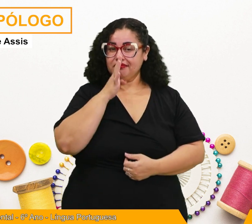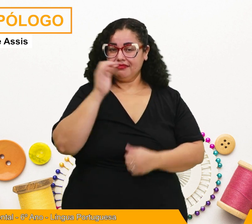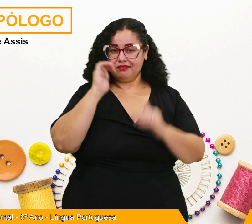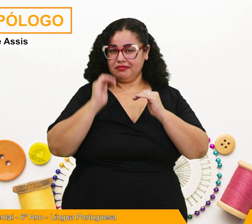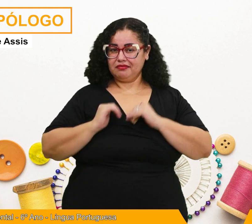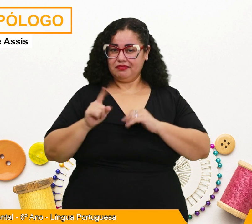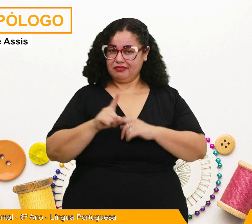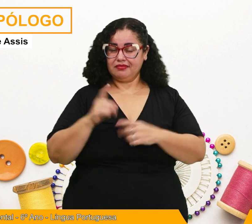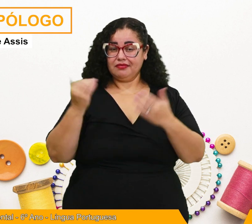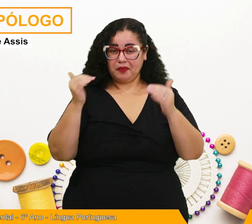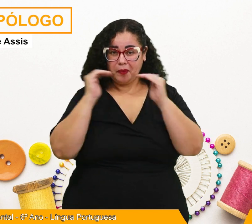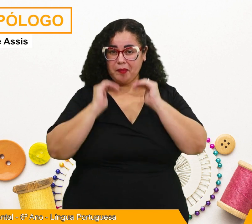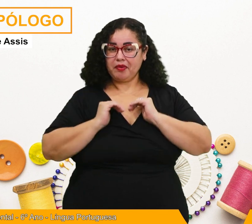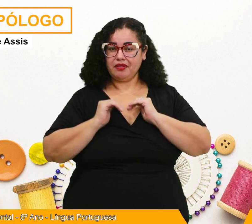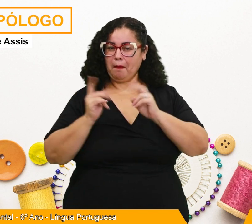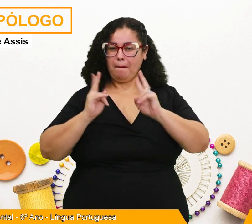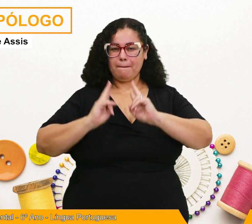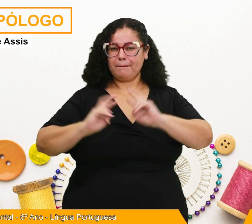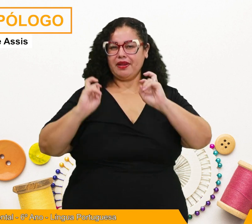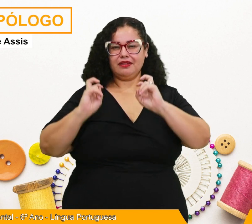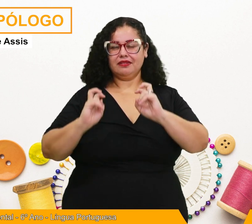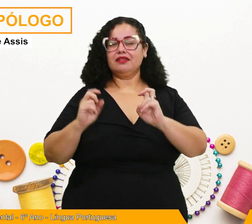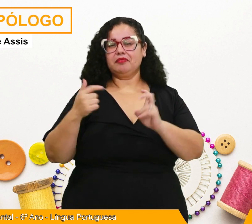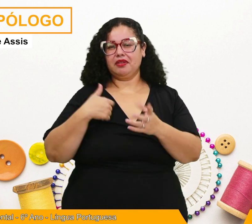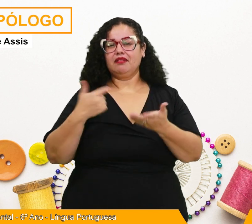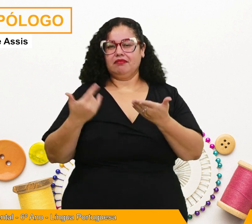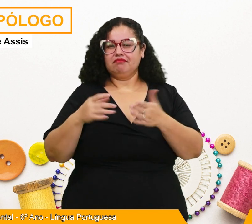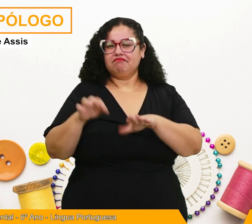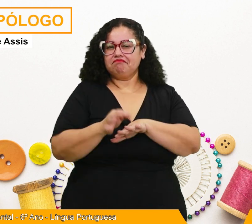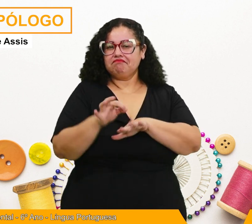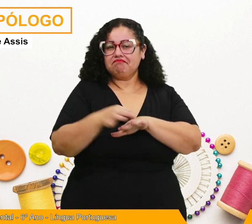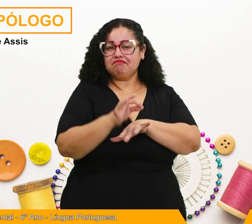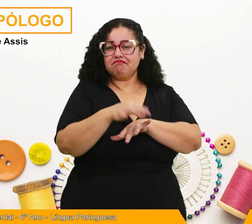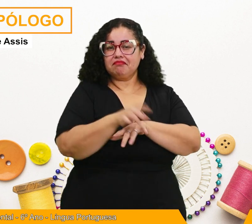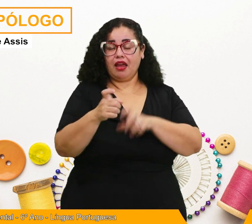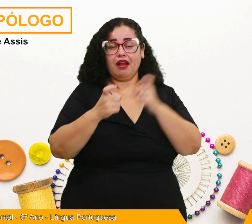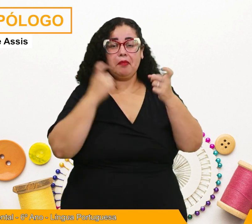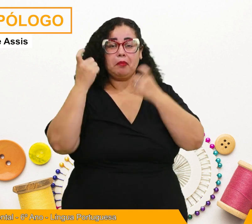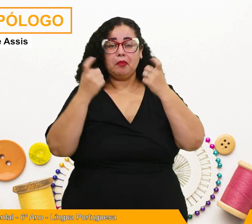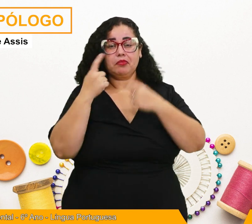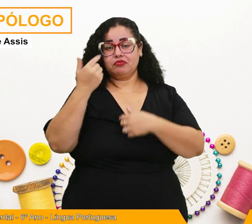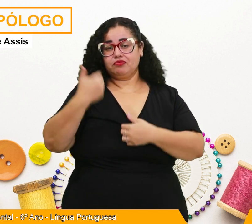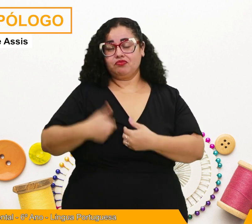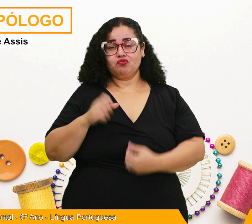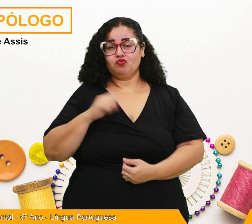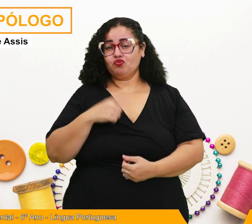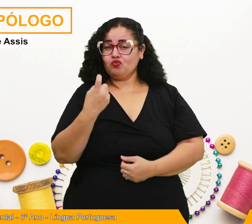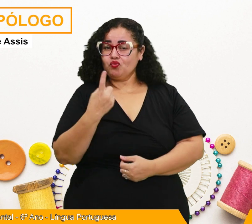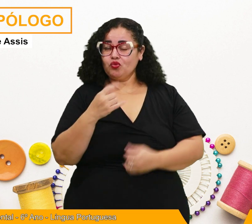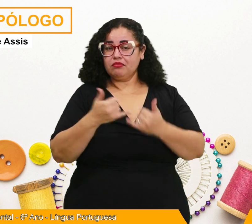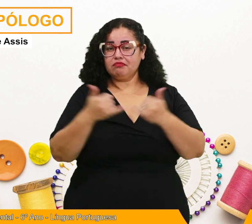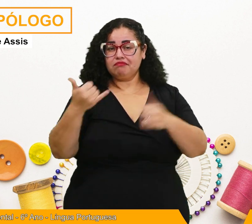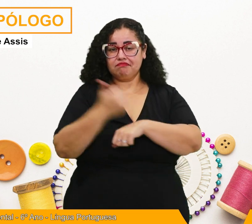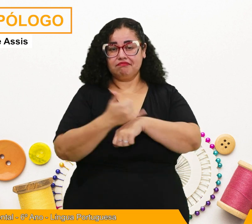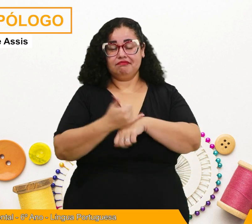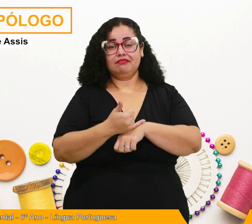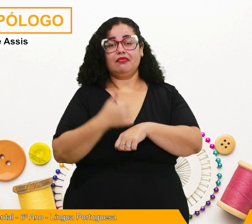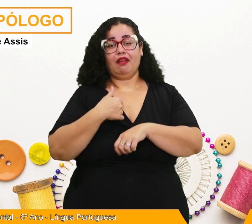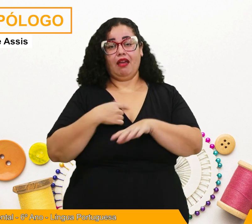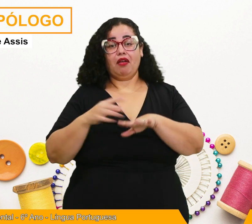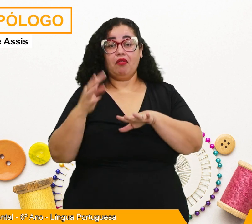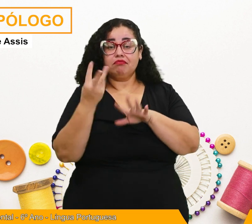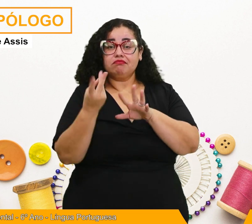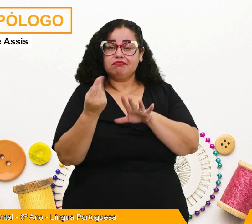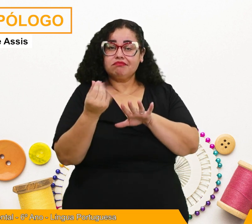dizia há pouco? Não repara que esta distinta costureira só se importa comigo? Eu é que vou aqui entre os